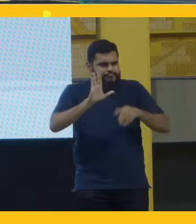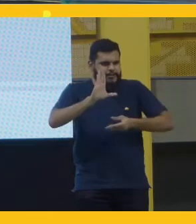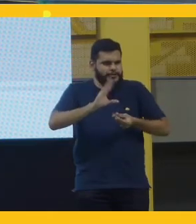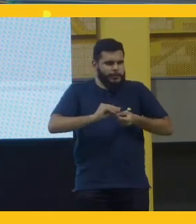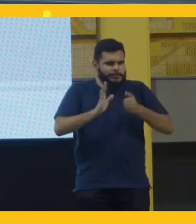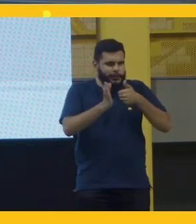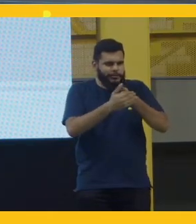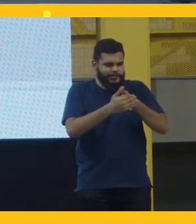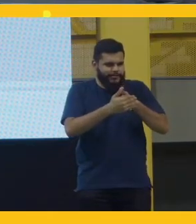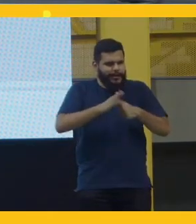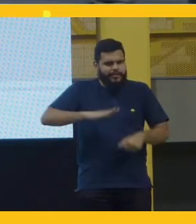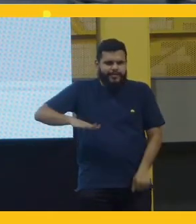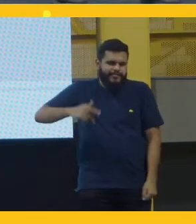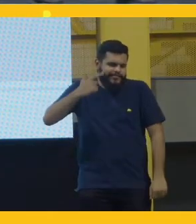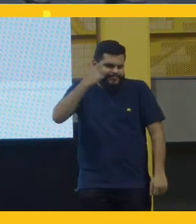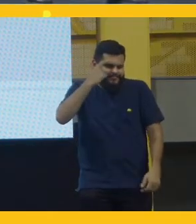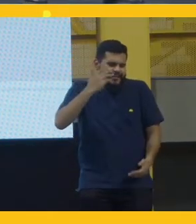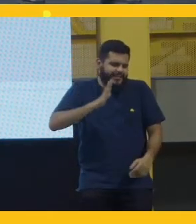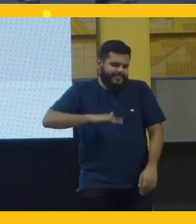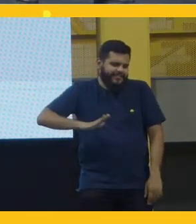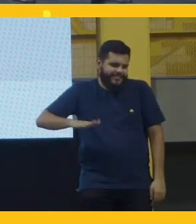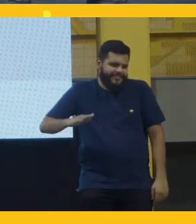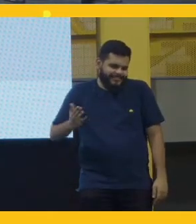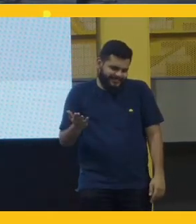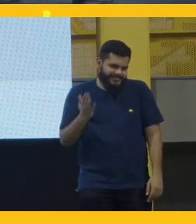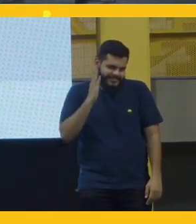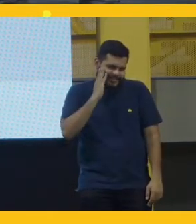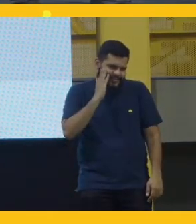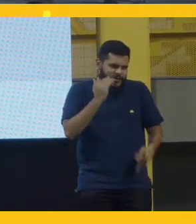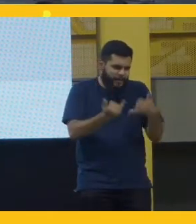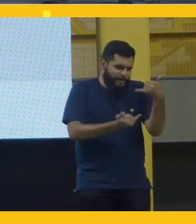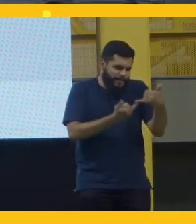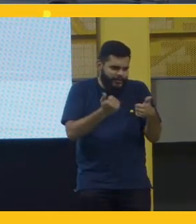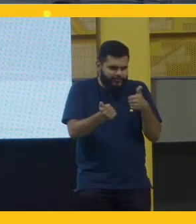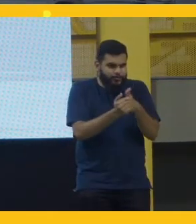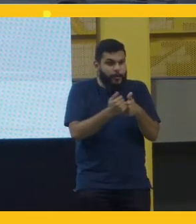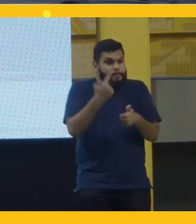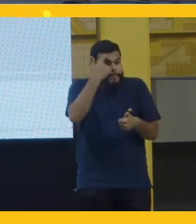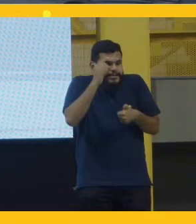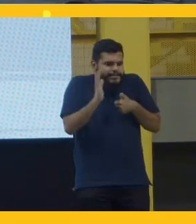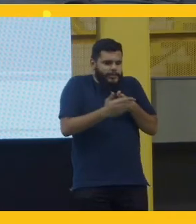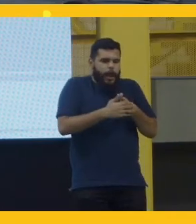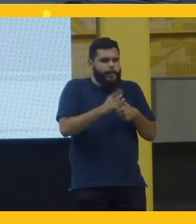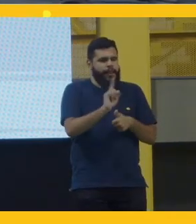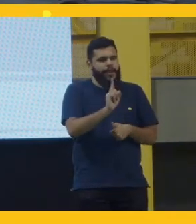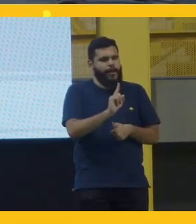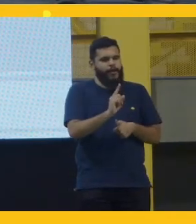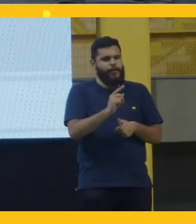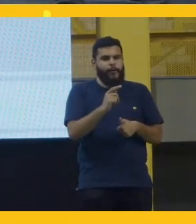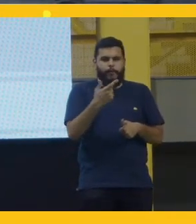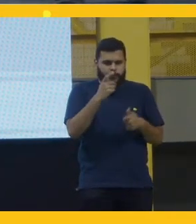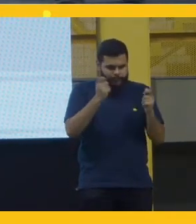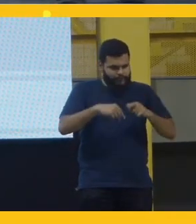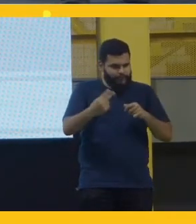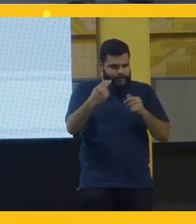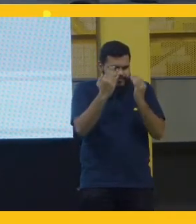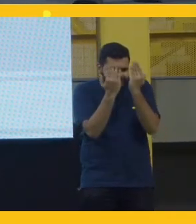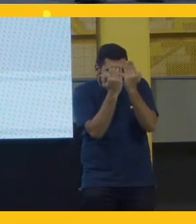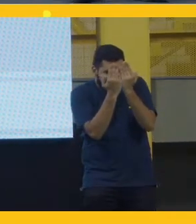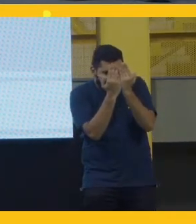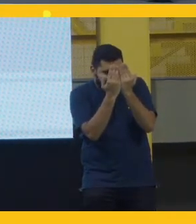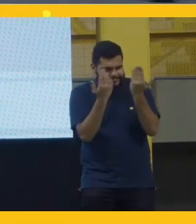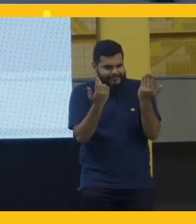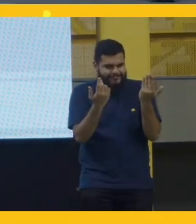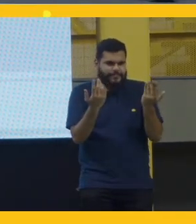criança contraria o conhecimento científico. Por quê? Para serem vistos os objetos,